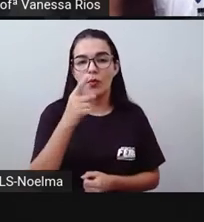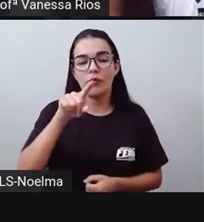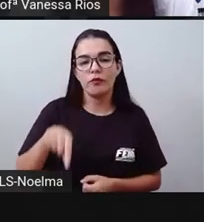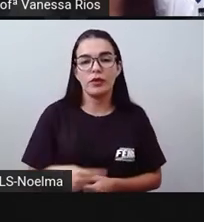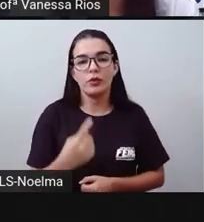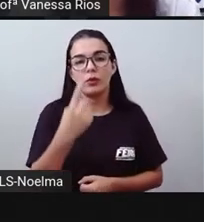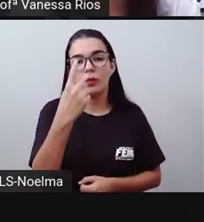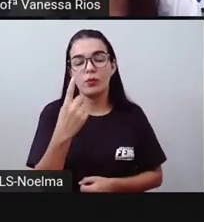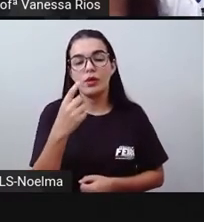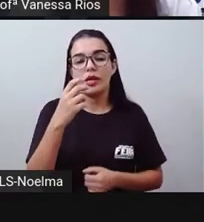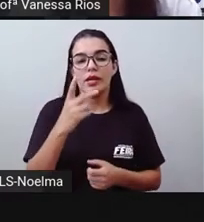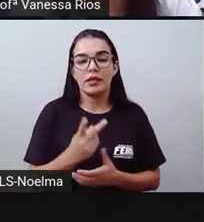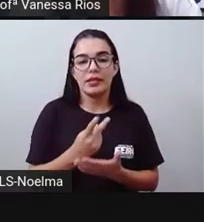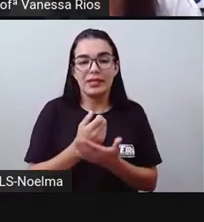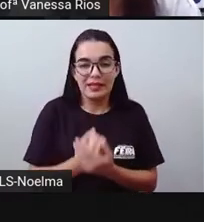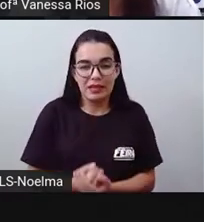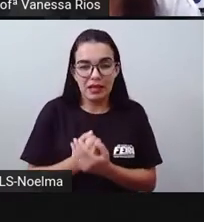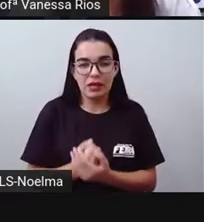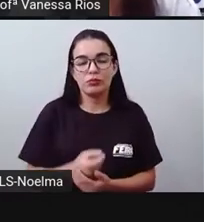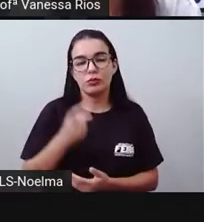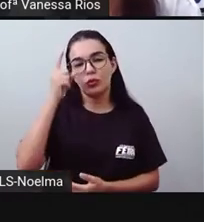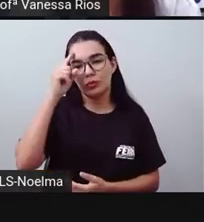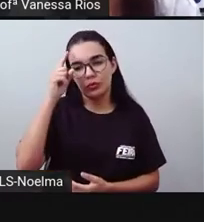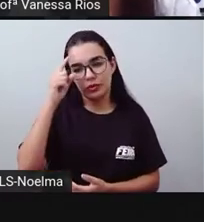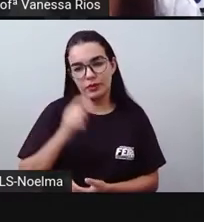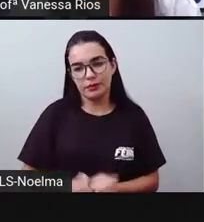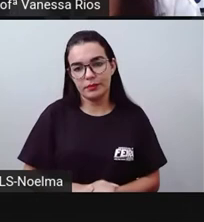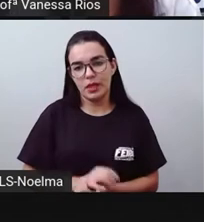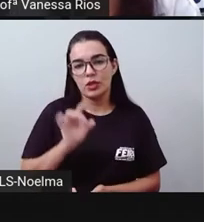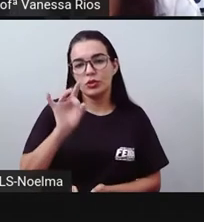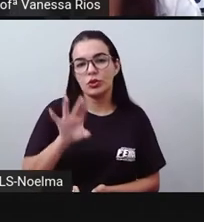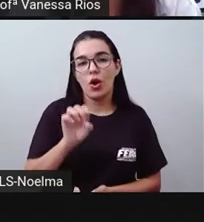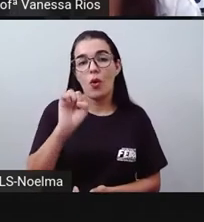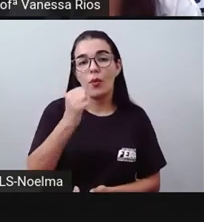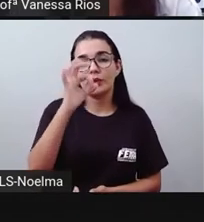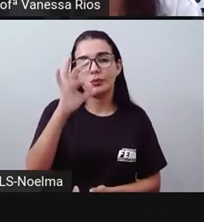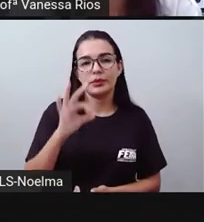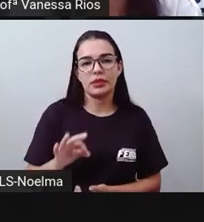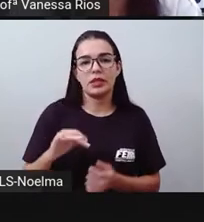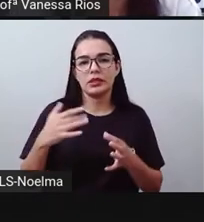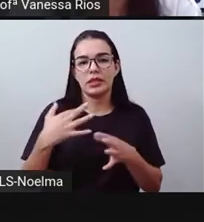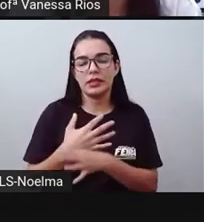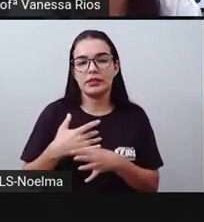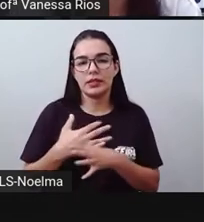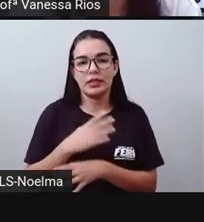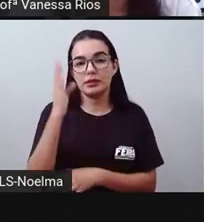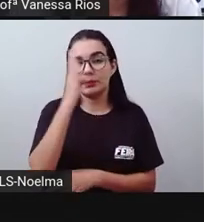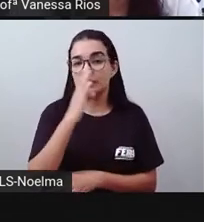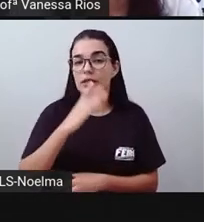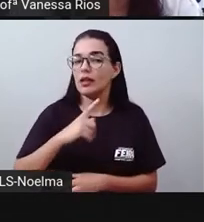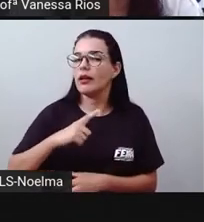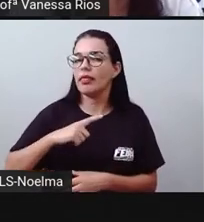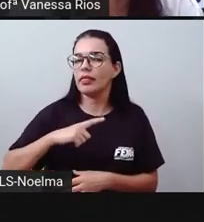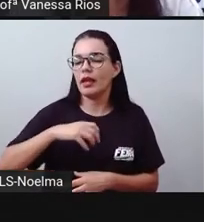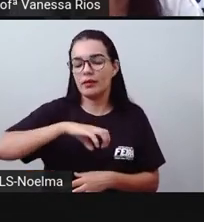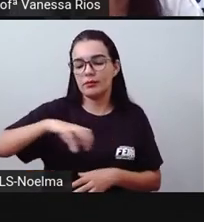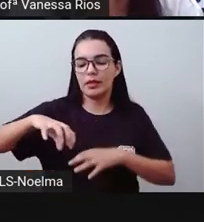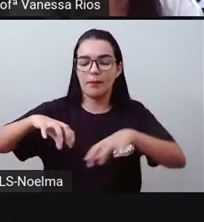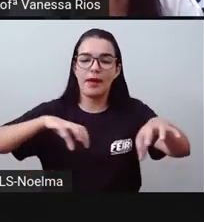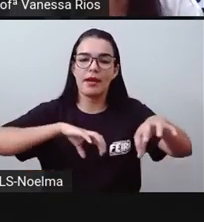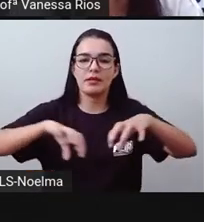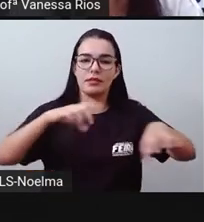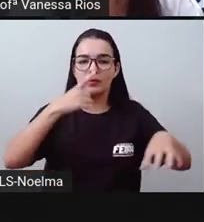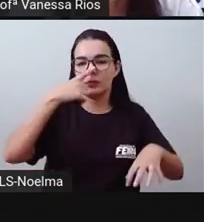por dia. Apenas 8% das cidades brasileiras têm coleta seletiva. 188